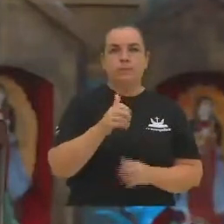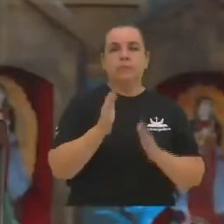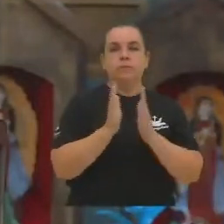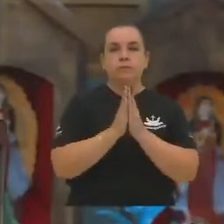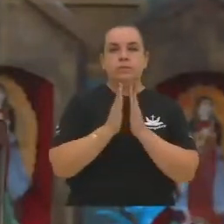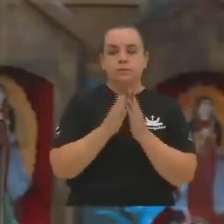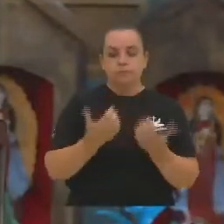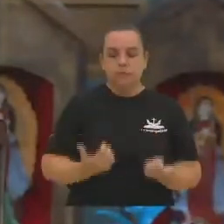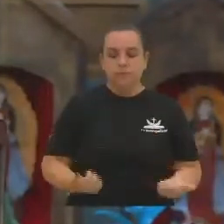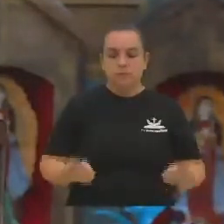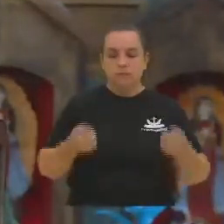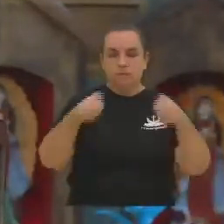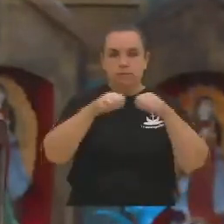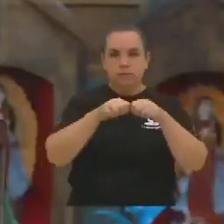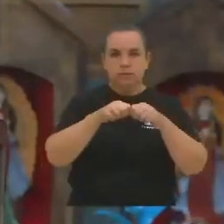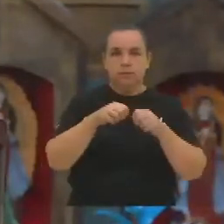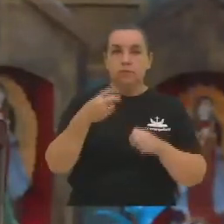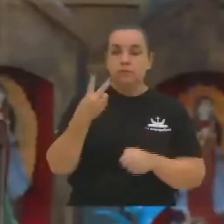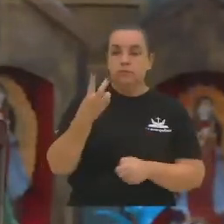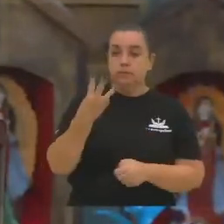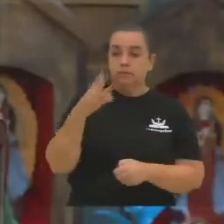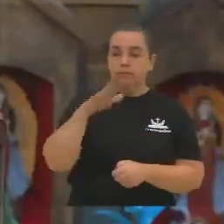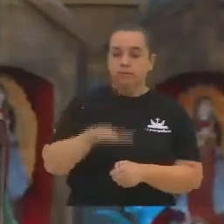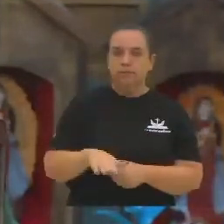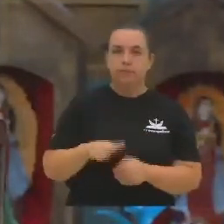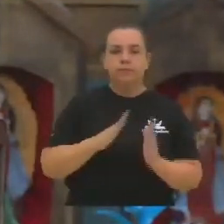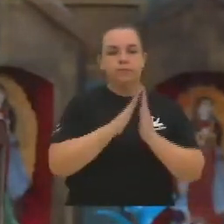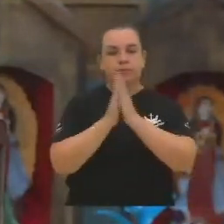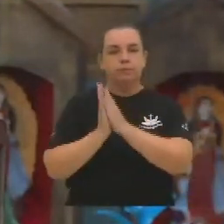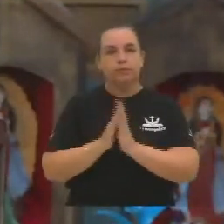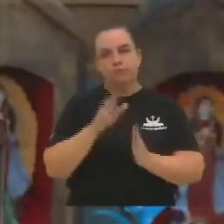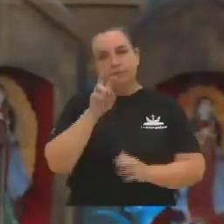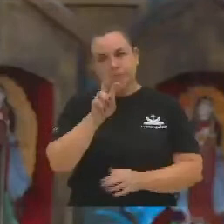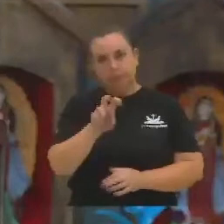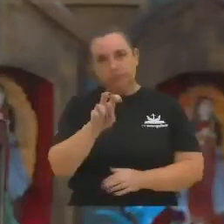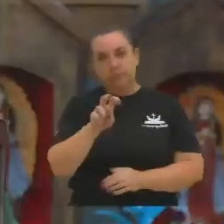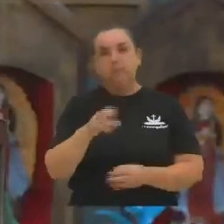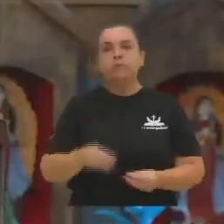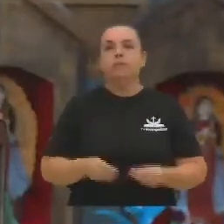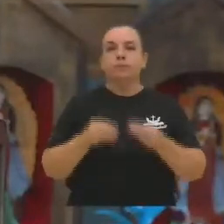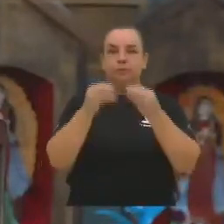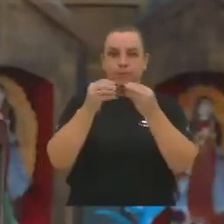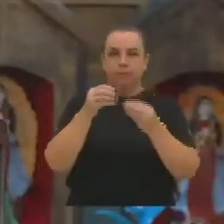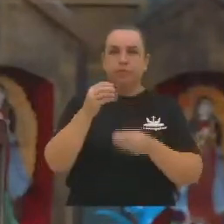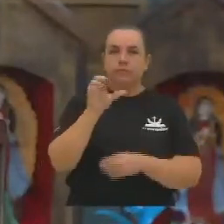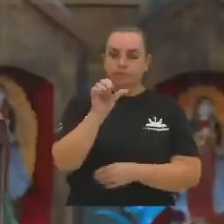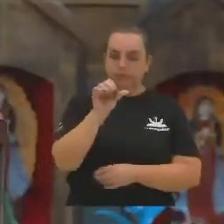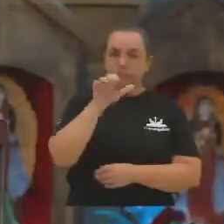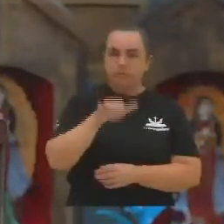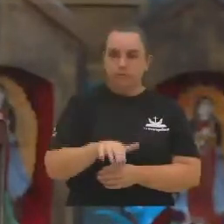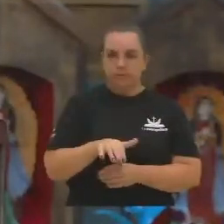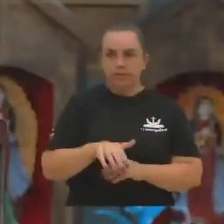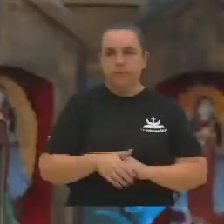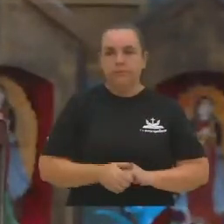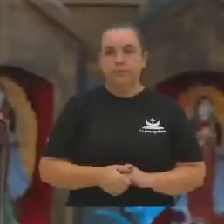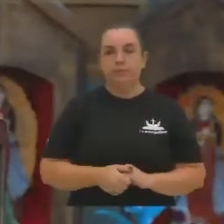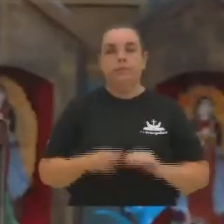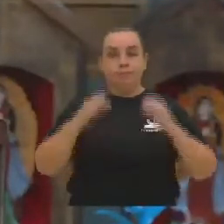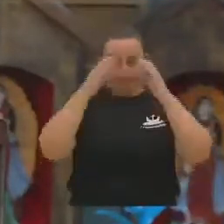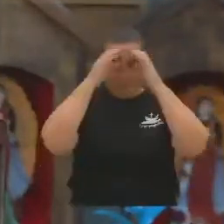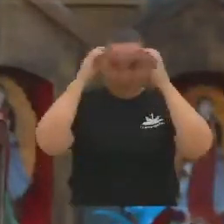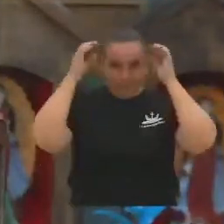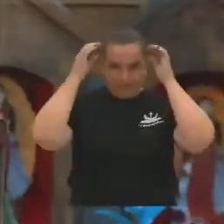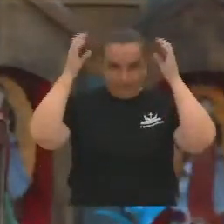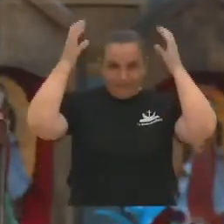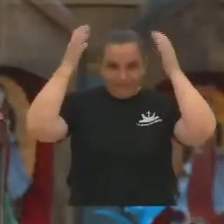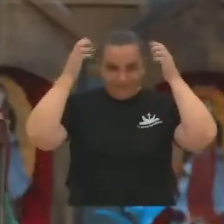do Rosário às 15 horas, adoração às 17 horas e às 18 horas, missa com